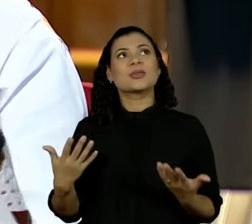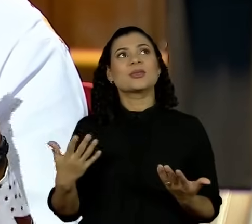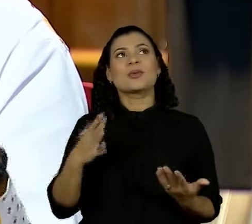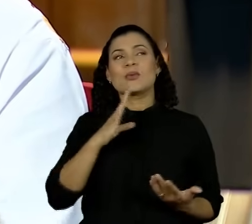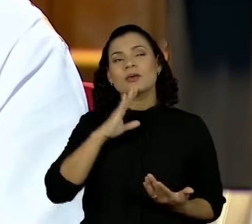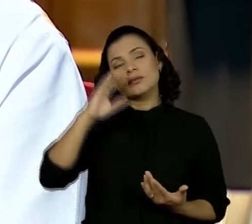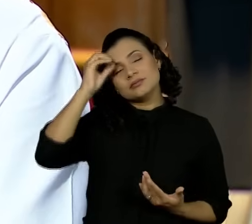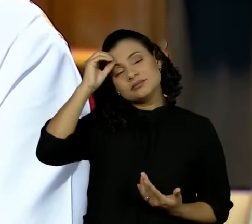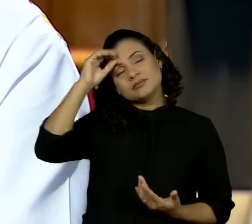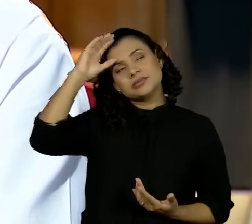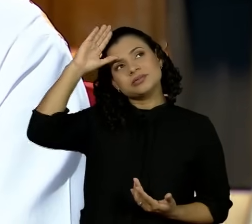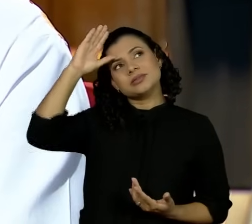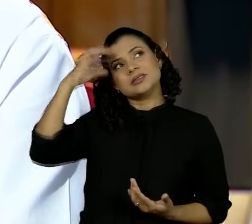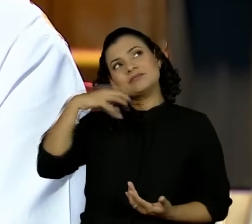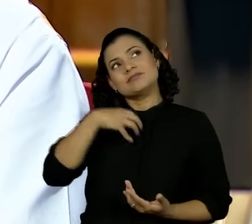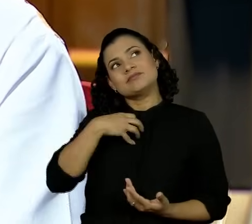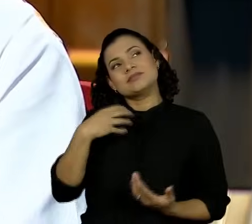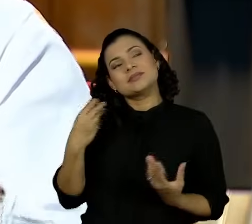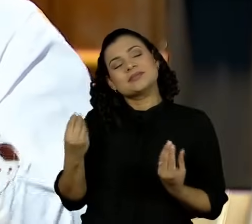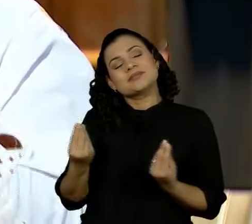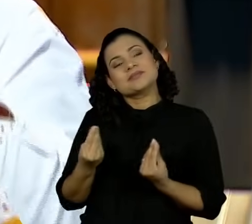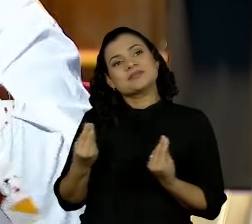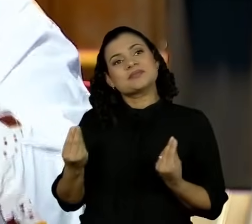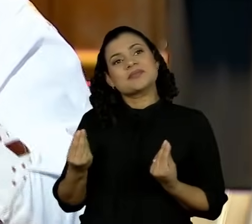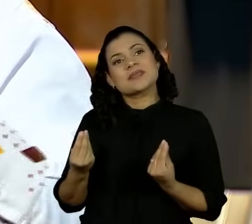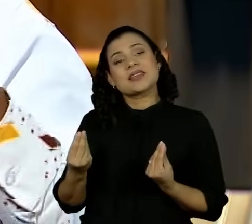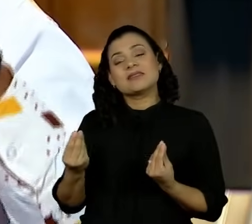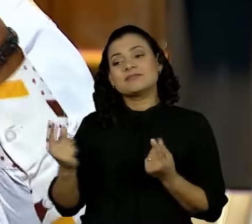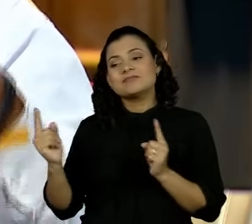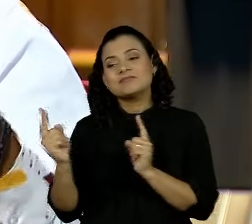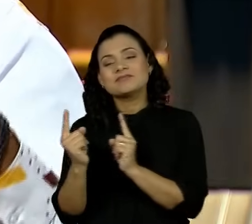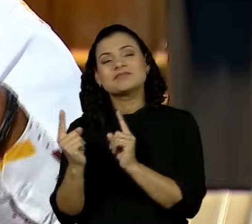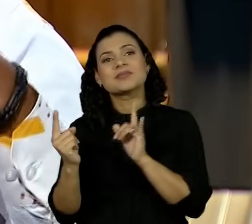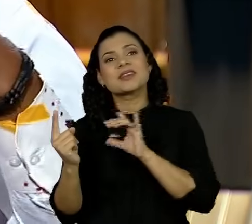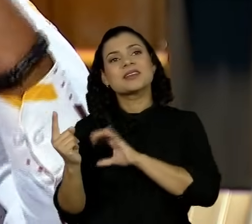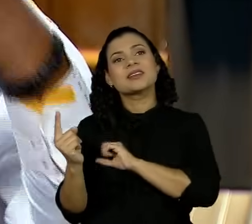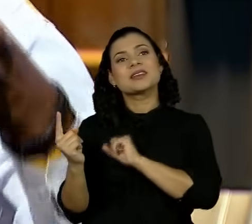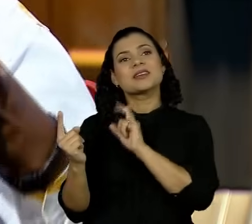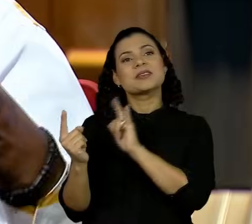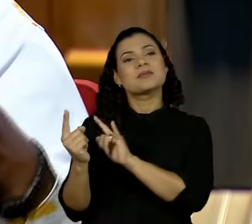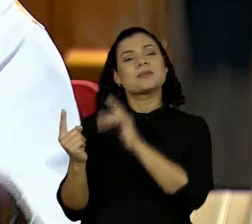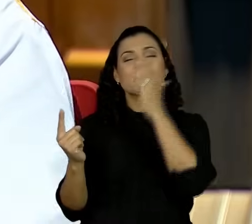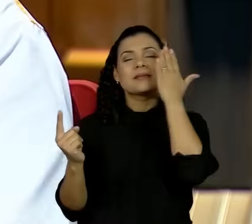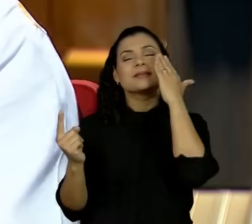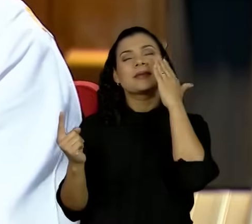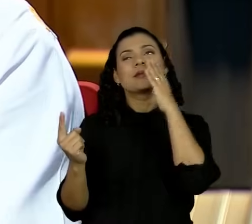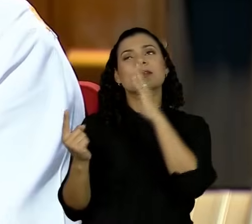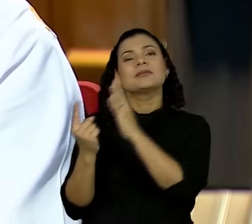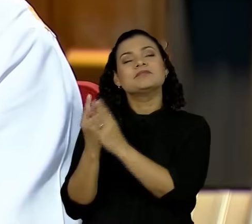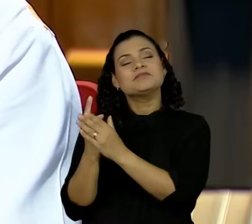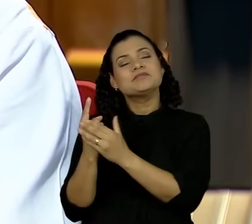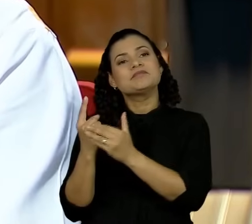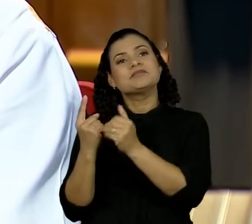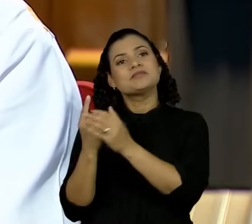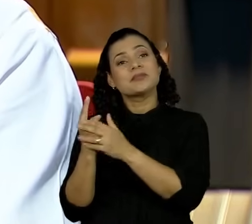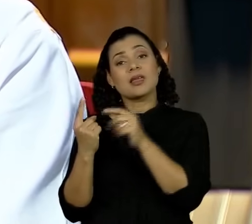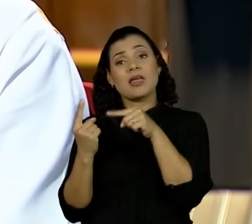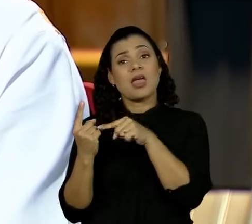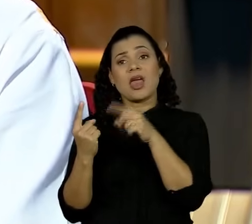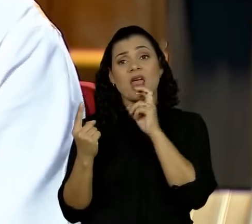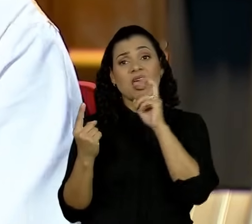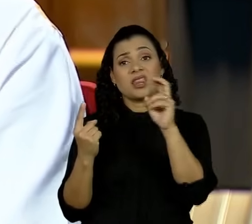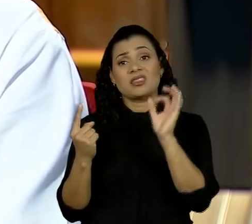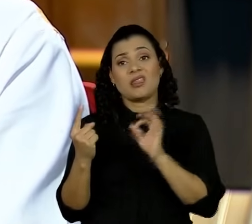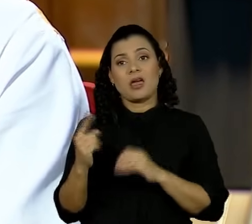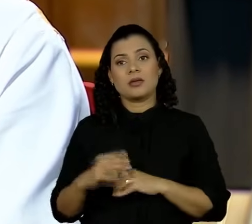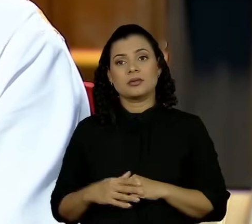saber assim que acho que só quem tem uma pessoa que você ama, que é mais velha, pode entender assim, sabe? Ela não tinha que gritar,